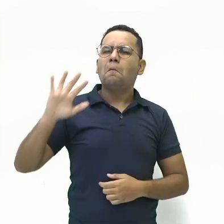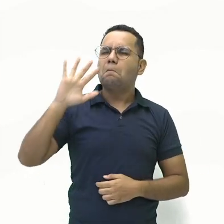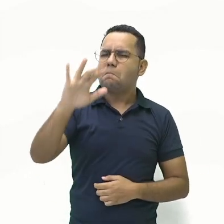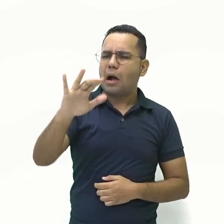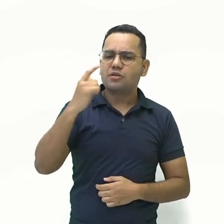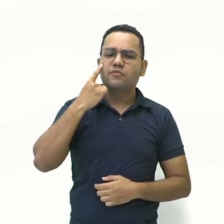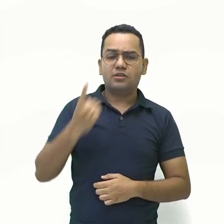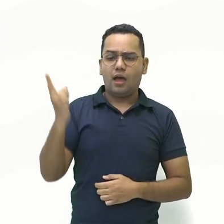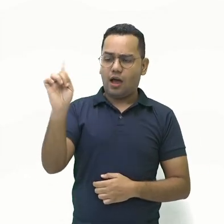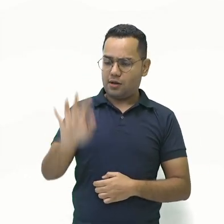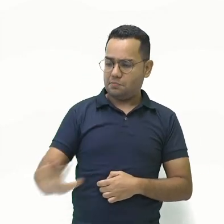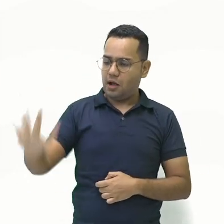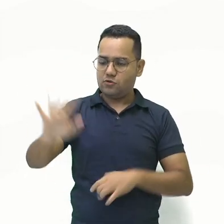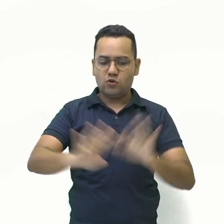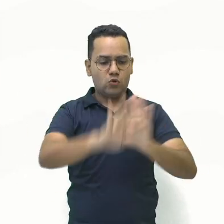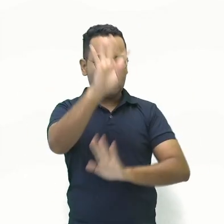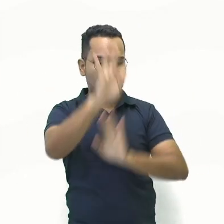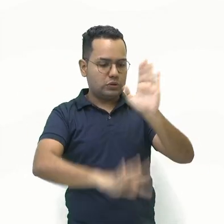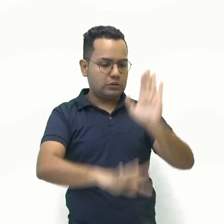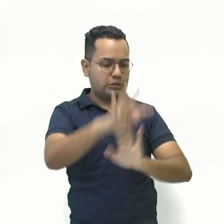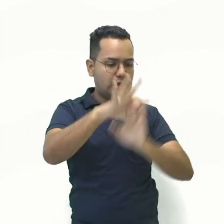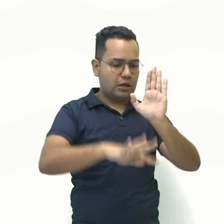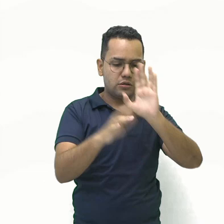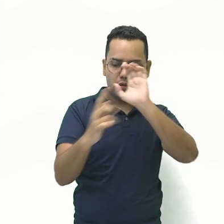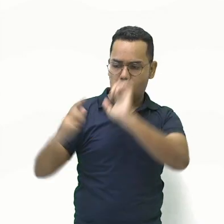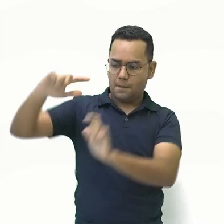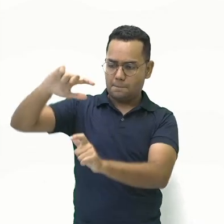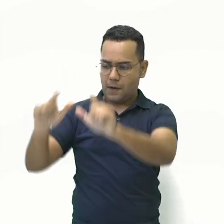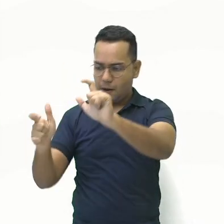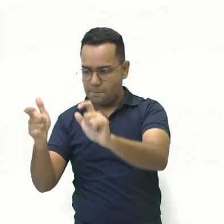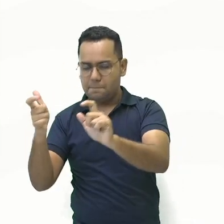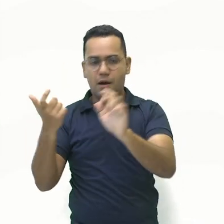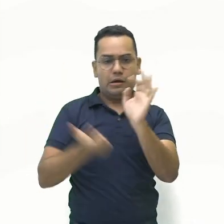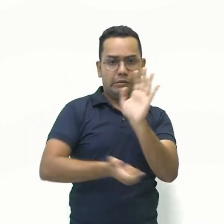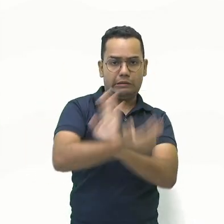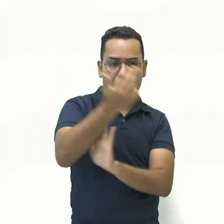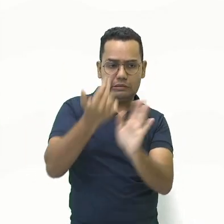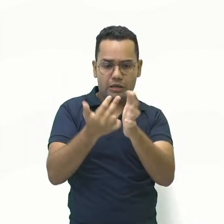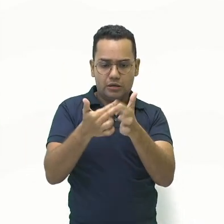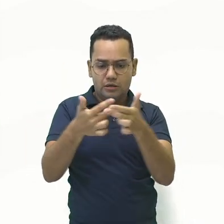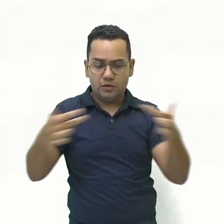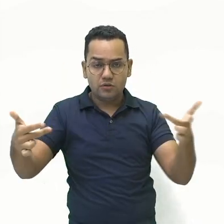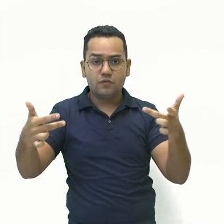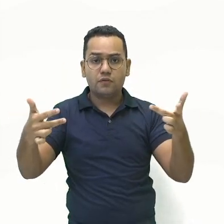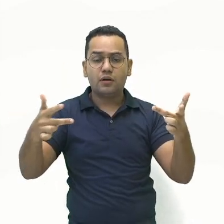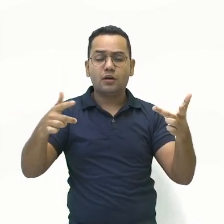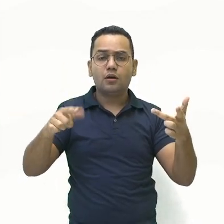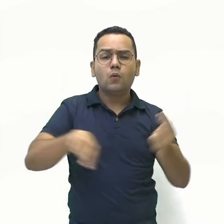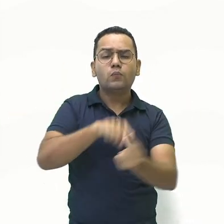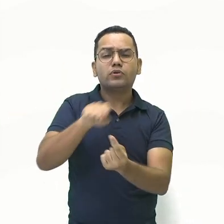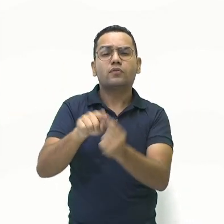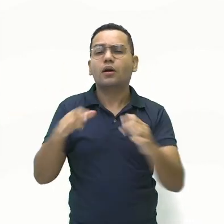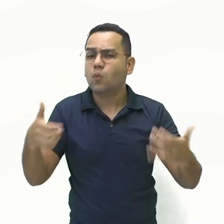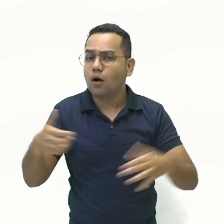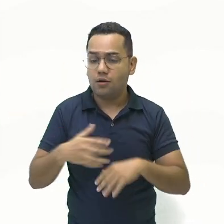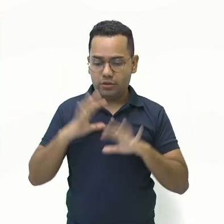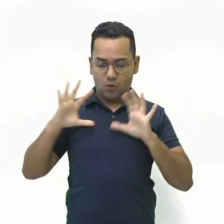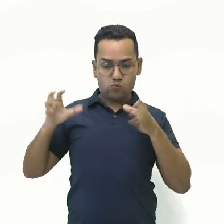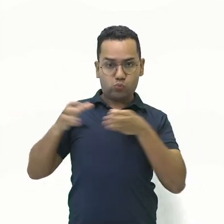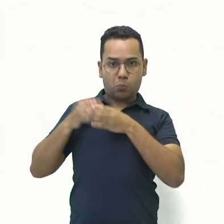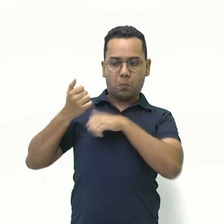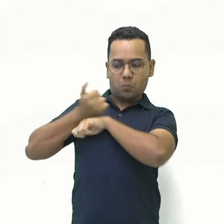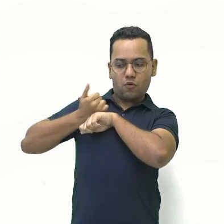de imagens, essas molduras, essas artes, tudo isso foi feito, né, por uma equipe